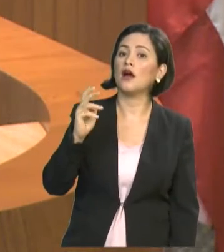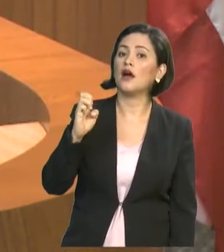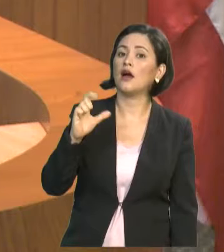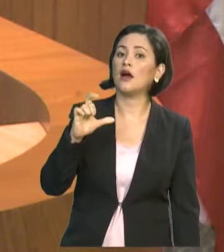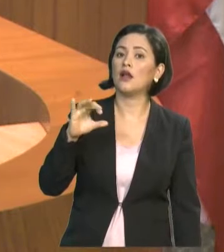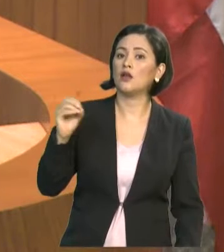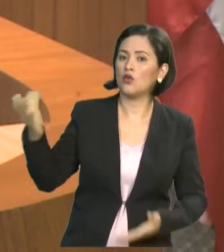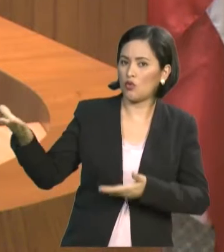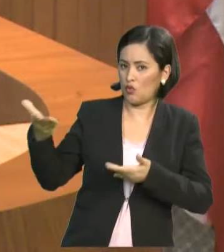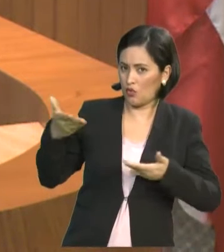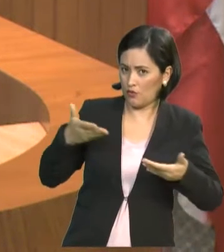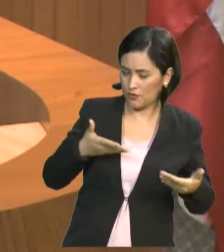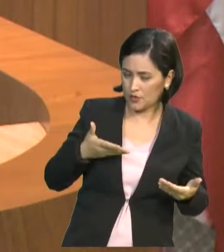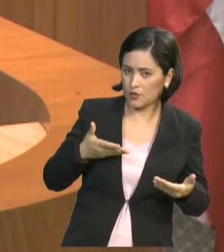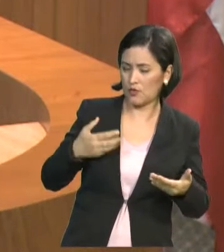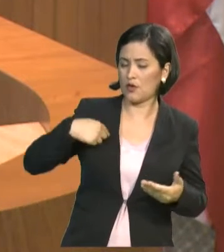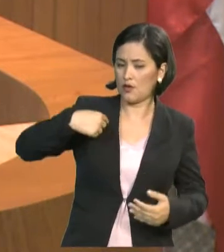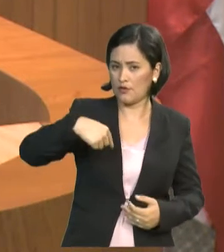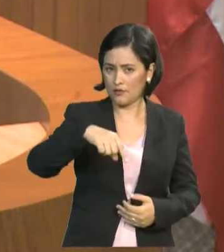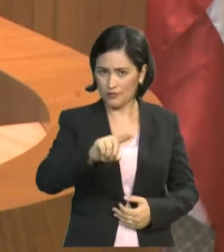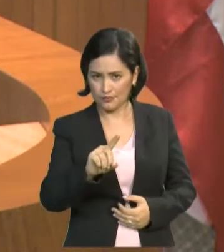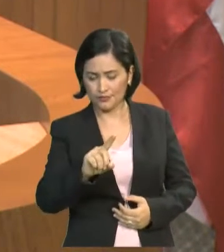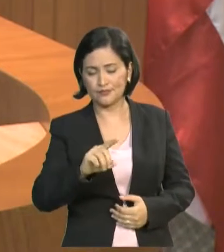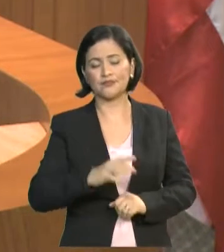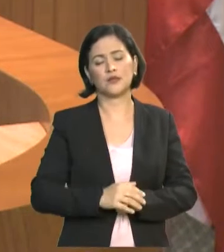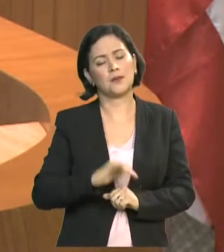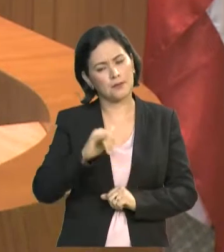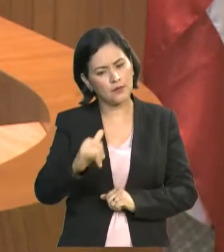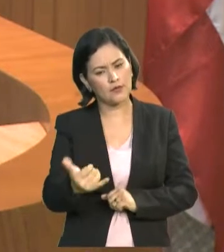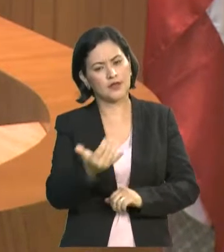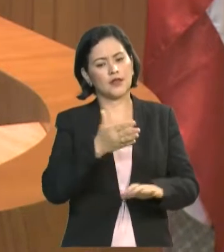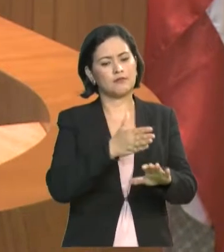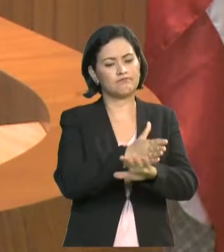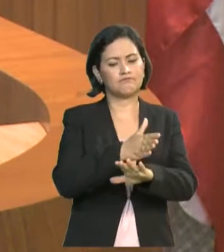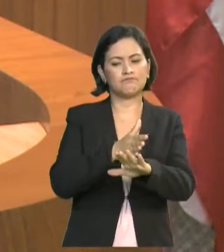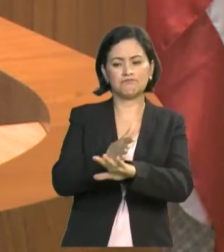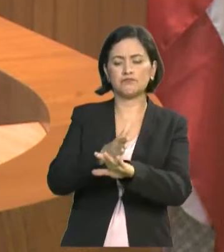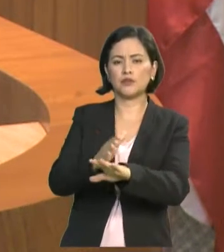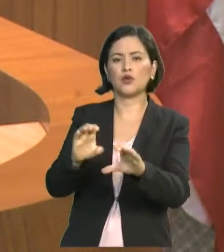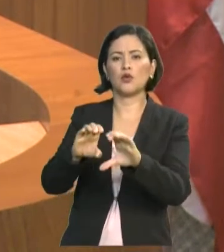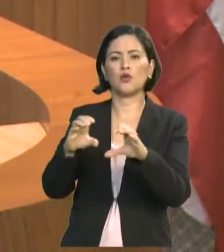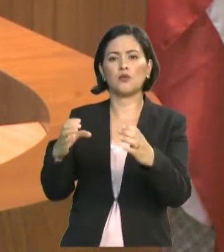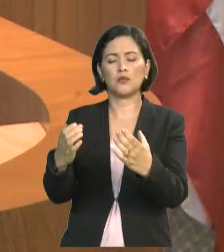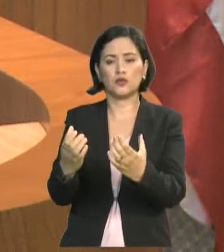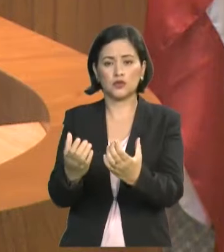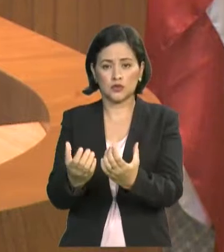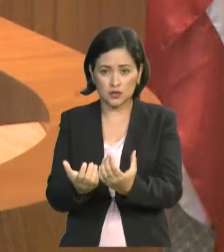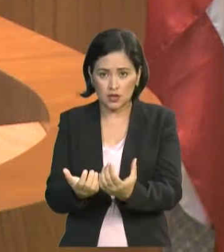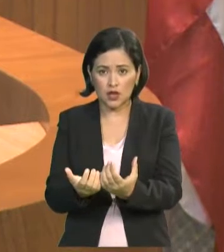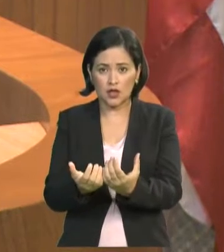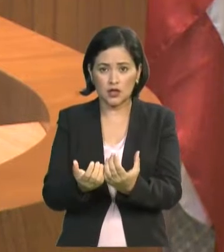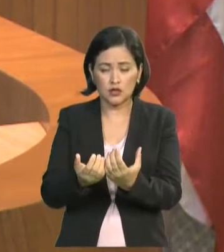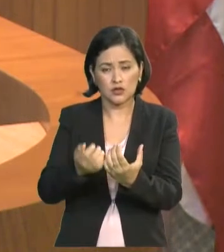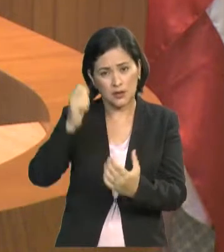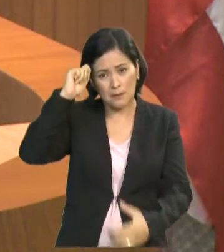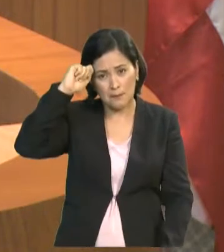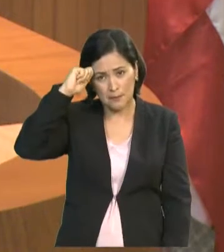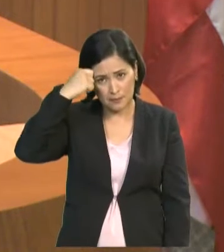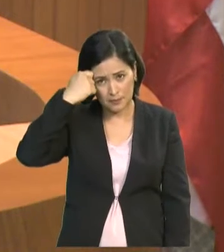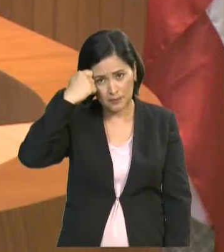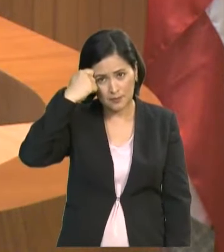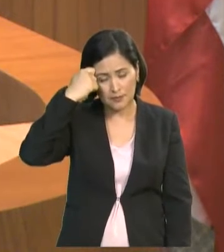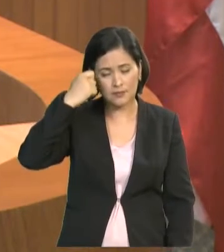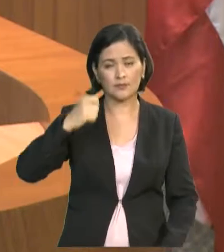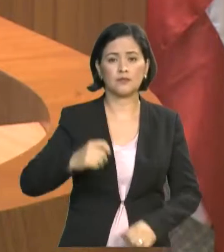onde tive a oportunidade de visitar algumas comunidades quilombolas, a exemplo do